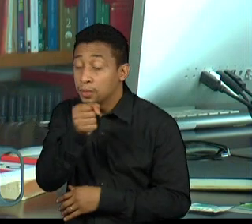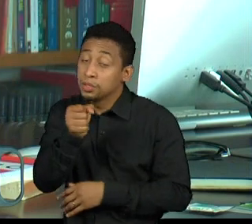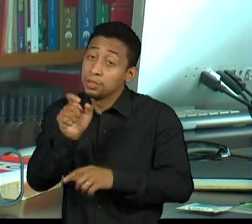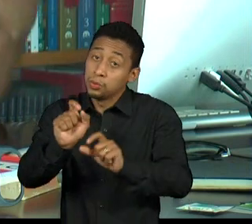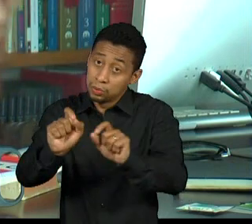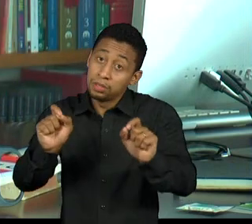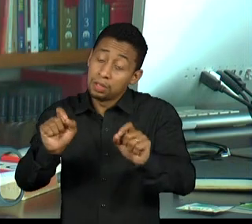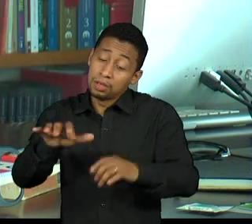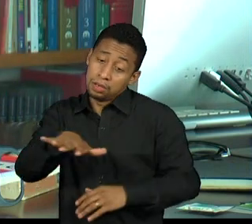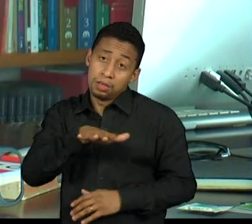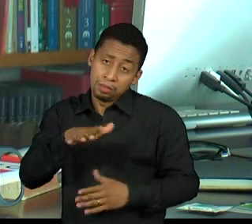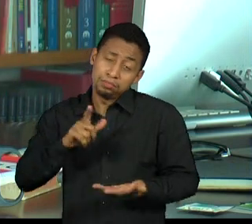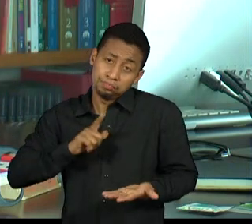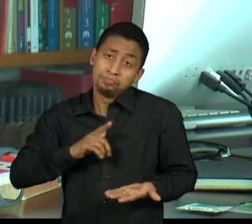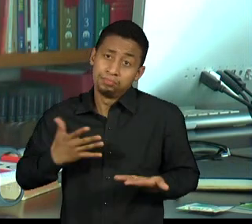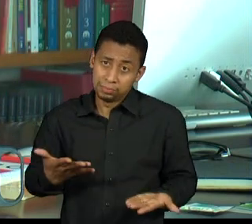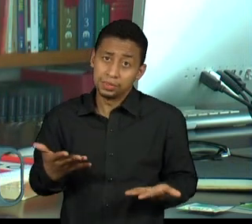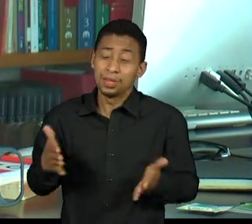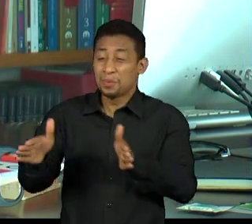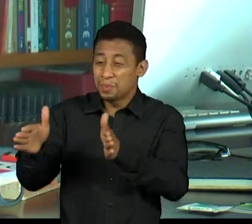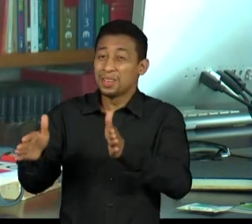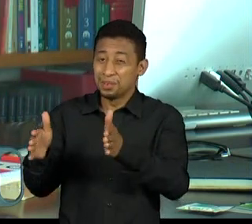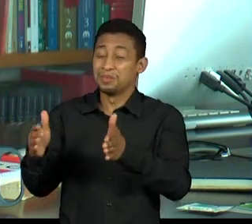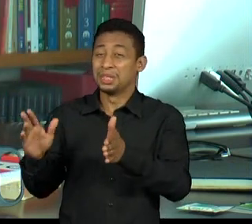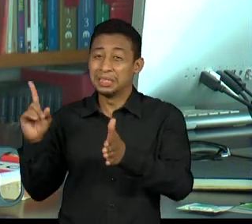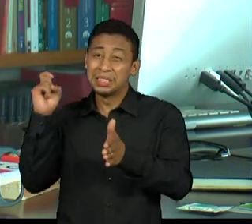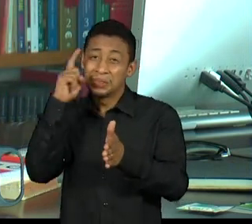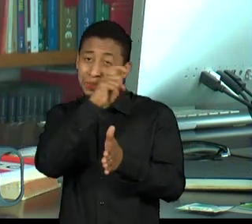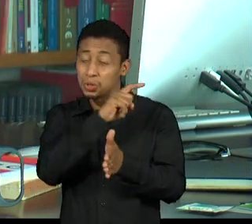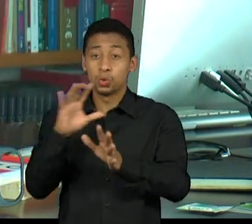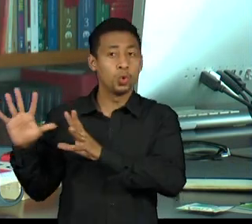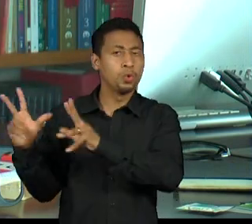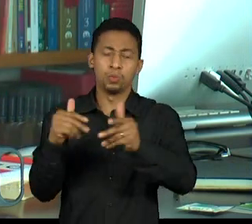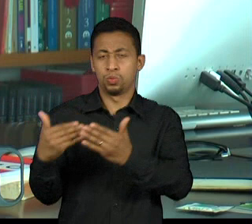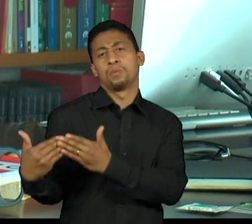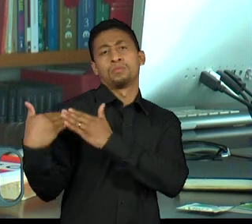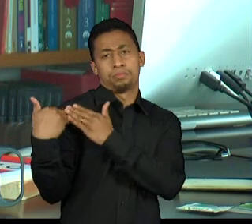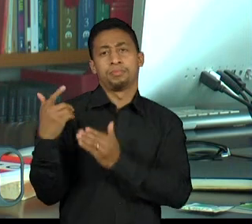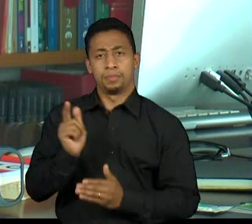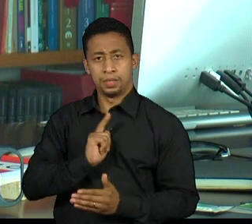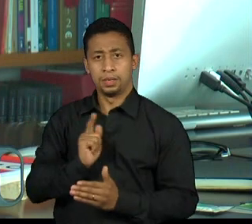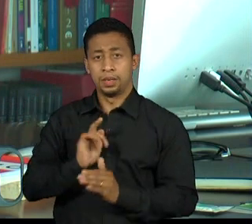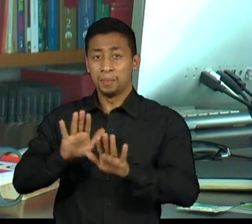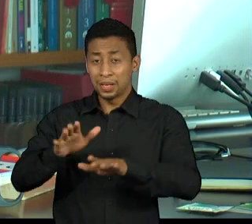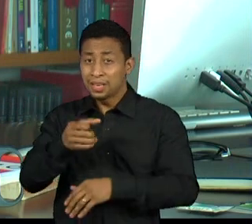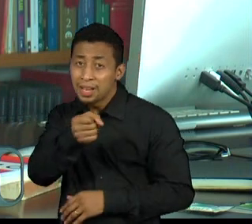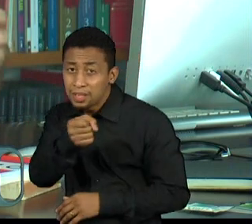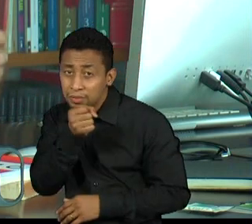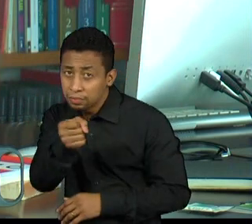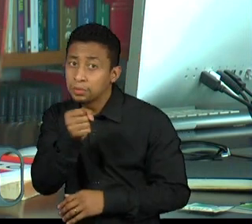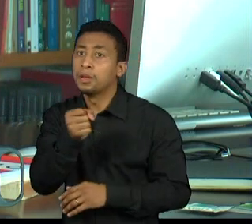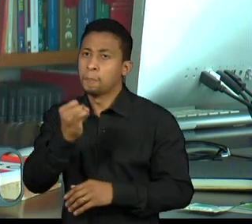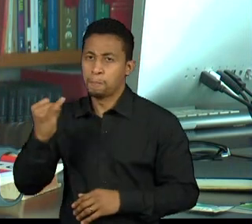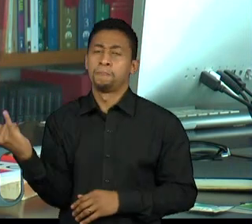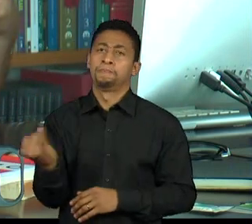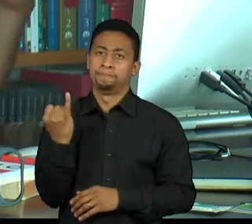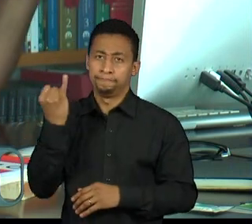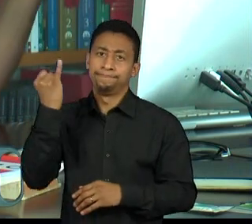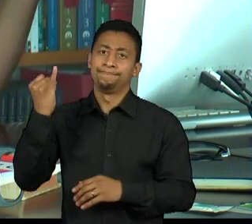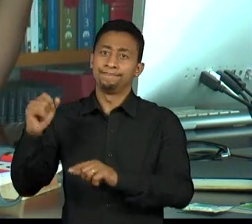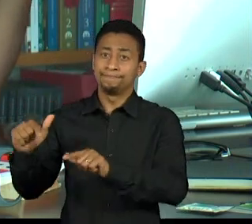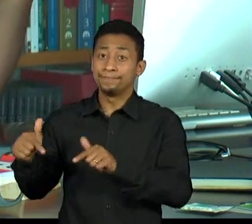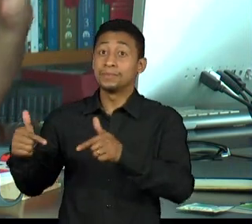nós temos, por uma tragédia dessa, todo mundo tem a sua parcela de responsabilidade, mas a imprensa tem uma parcela importante